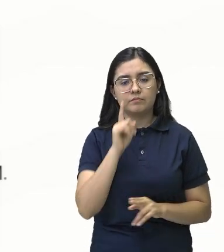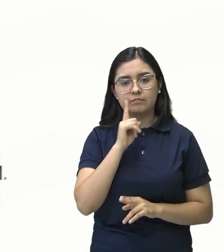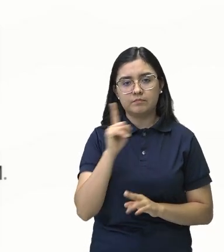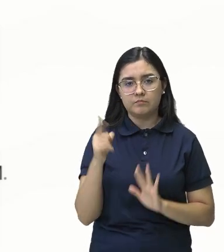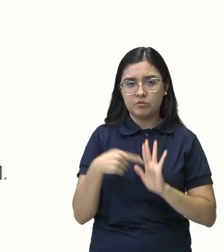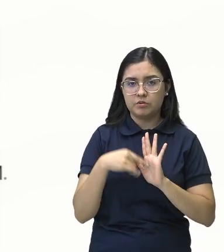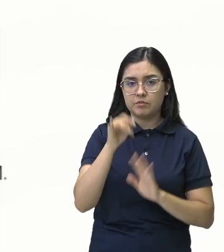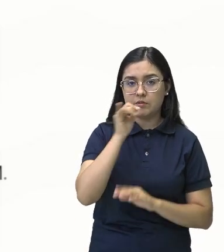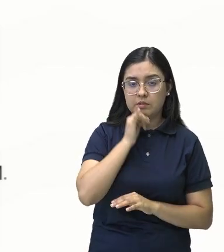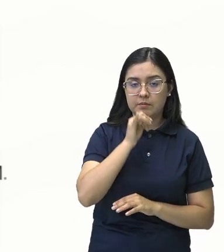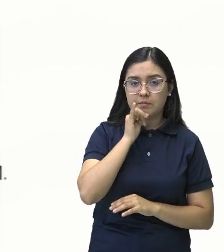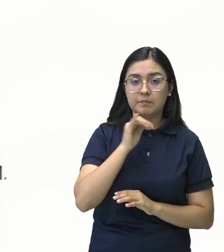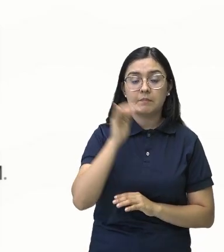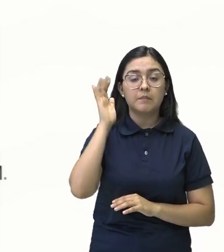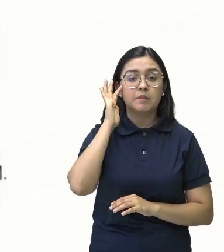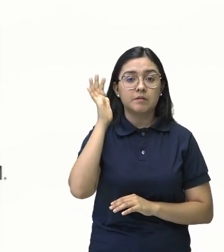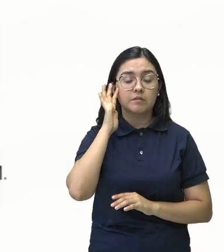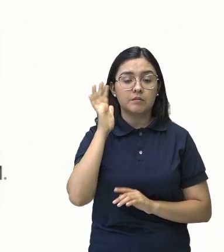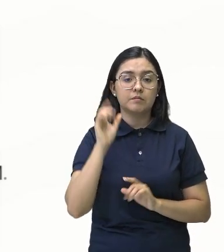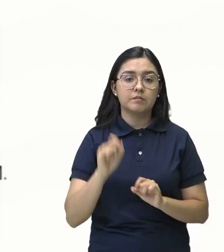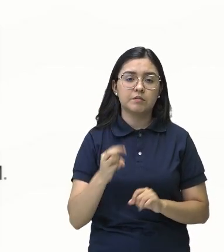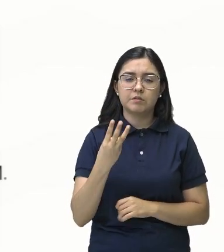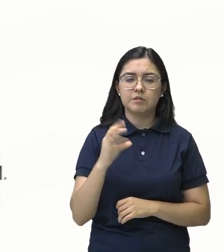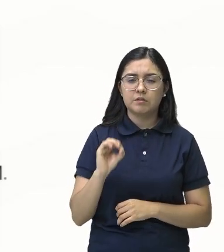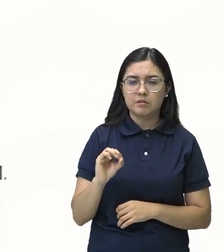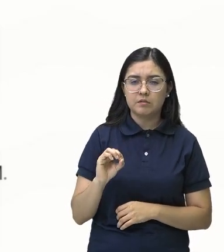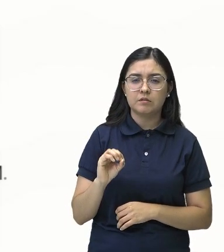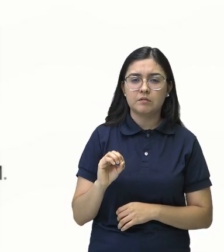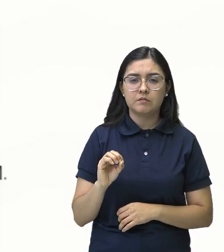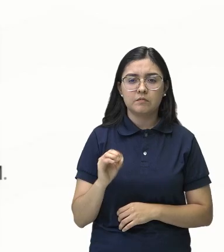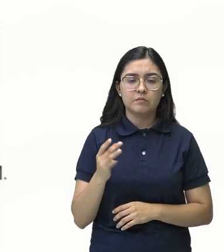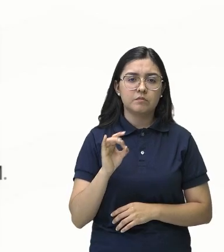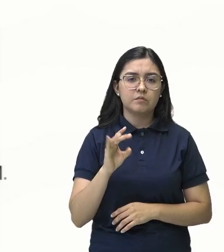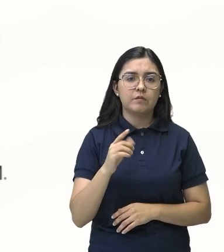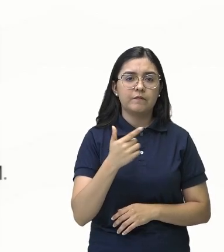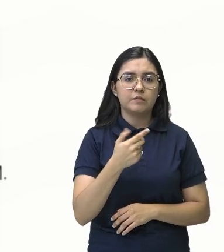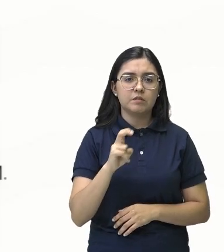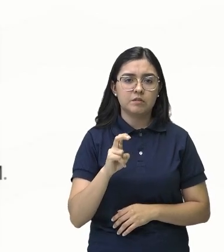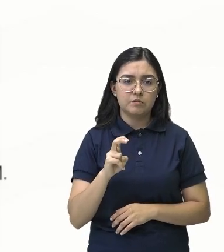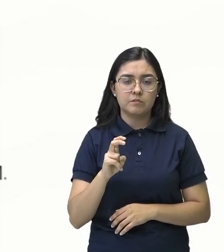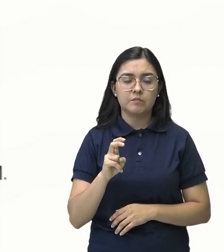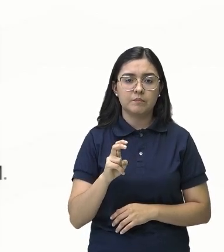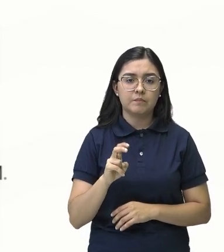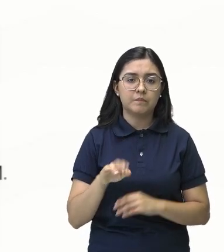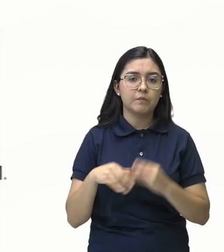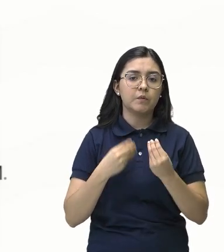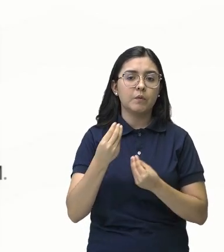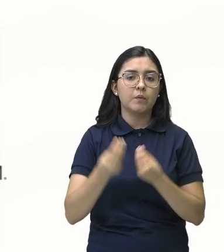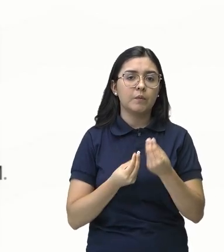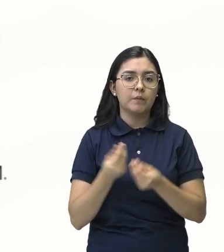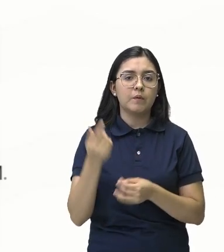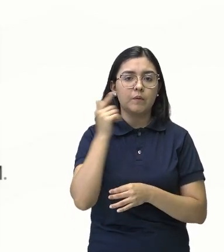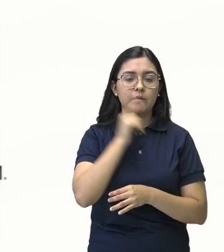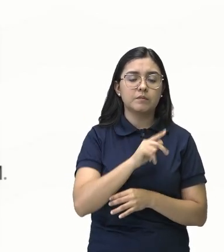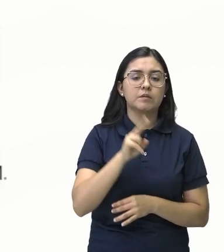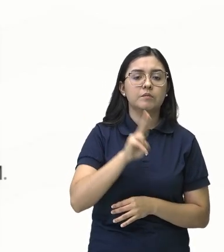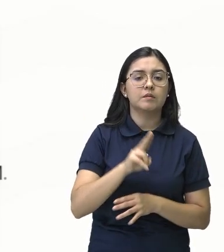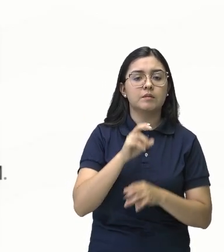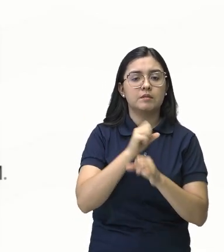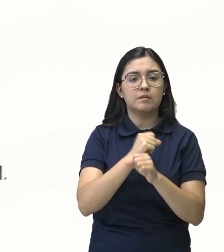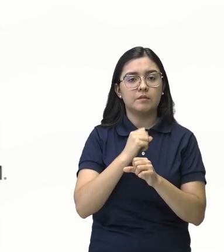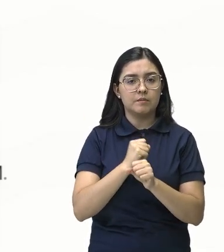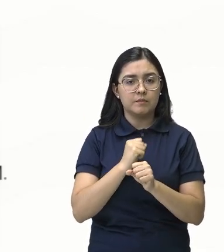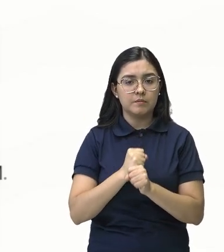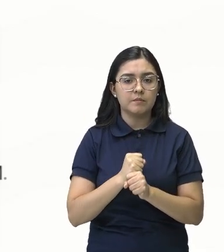nosso exemplo. Imagina que em vez de 30, né, fosse 25 graus. Como é que você ia conseguir aplicar